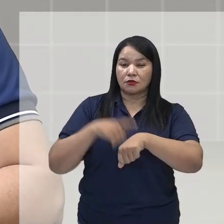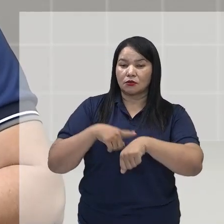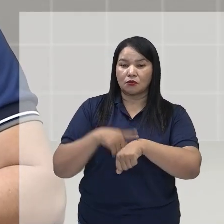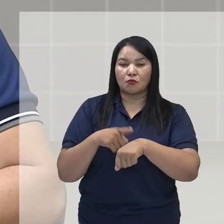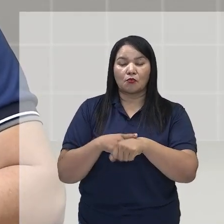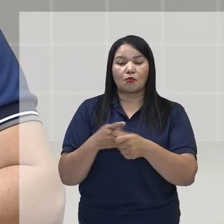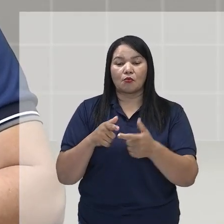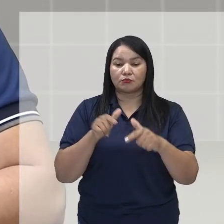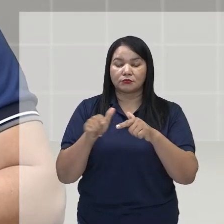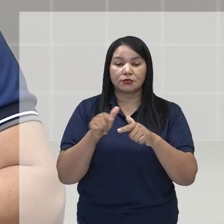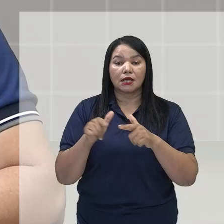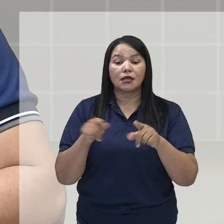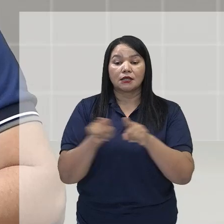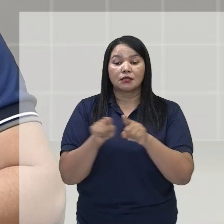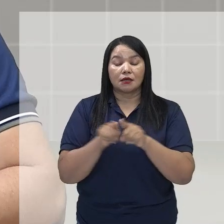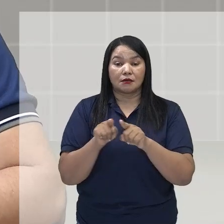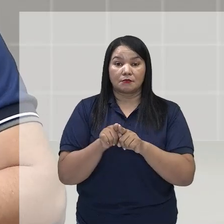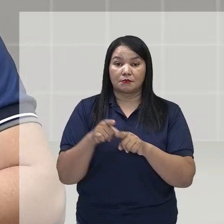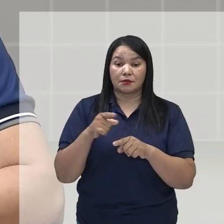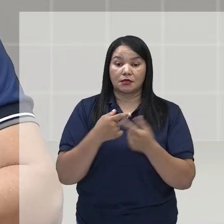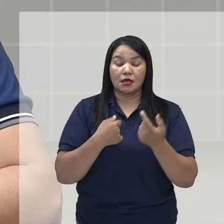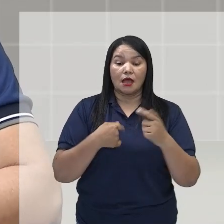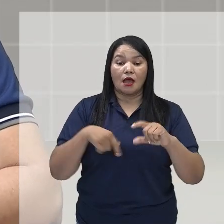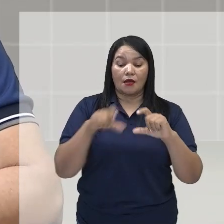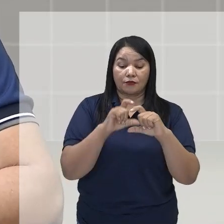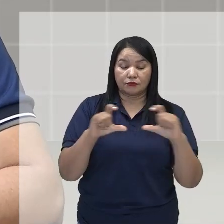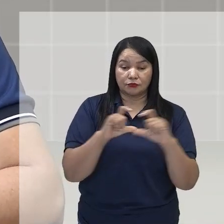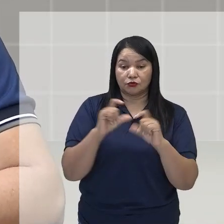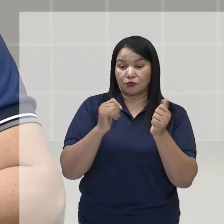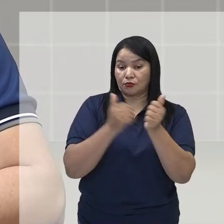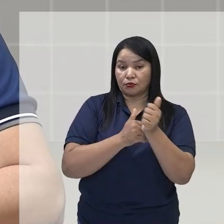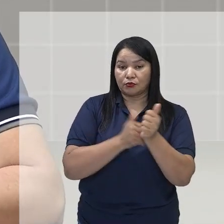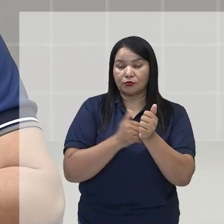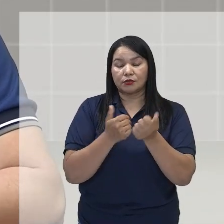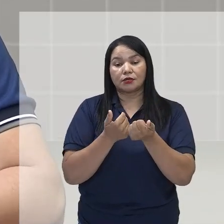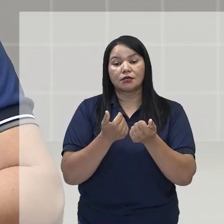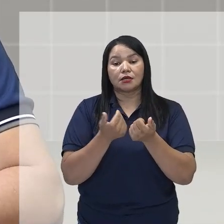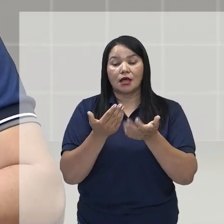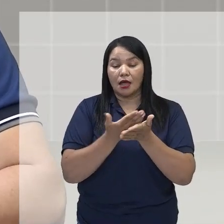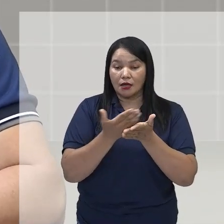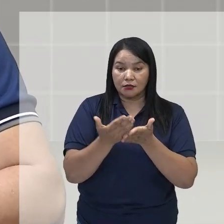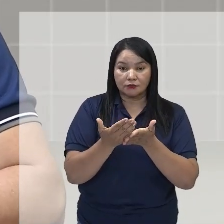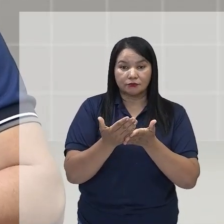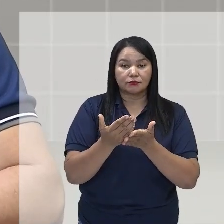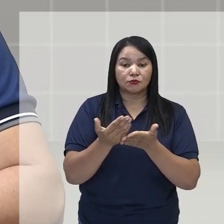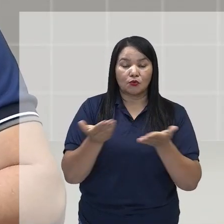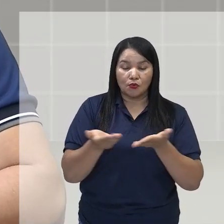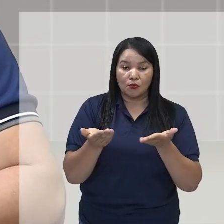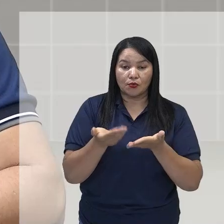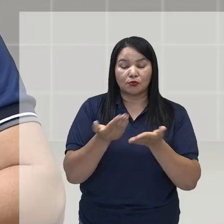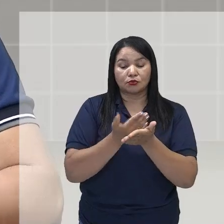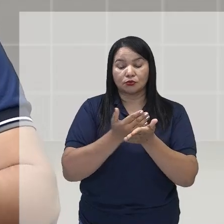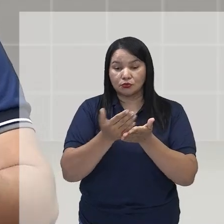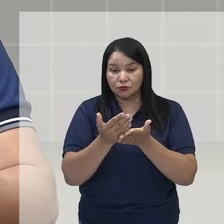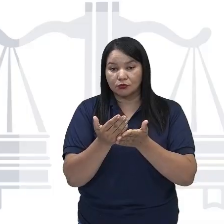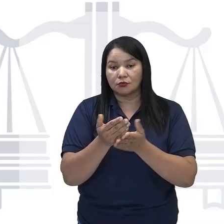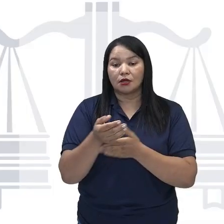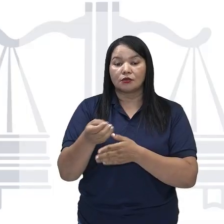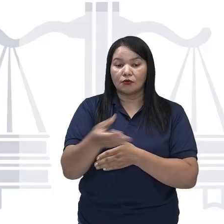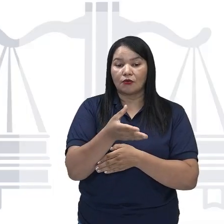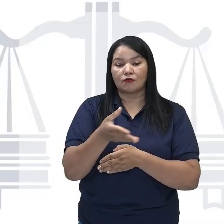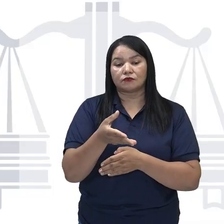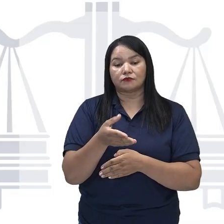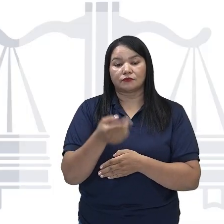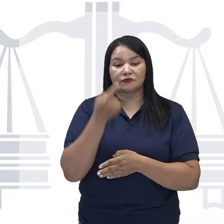continua funcionando. O painel de consultas de login, que a gente vai liberar já a partir de hoje, né, vai entrar no ar